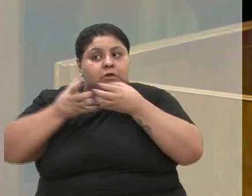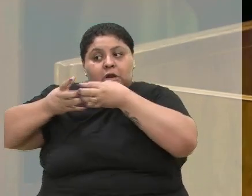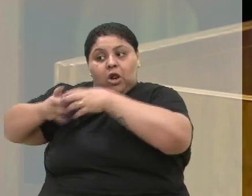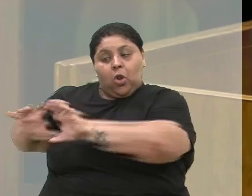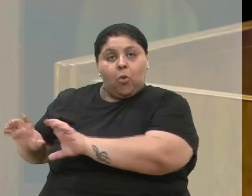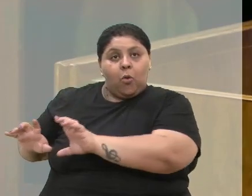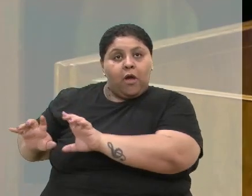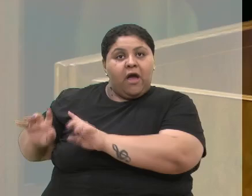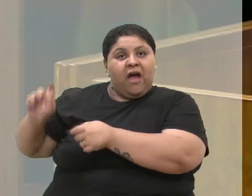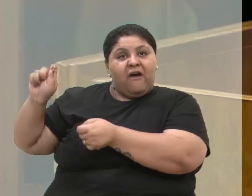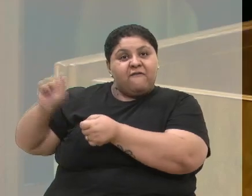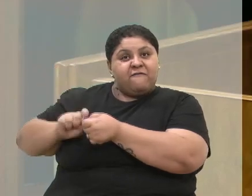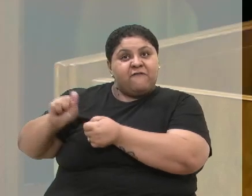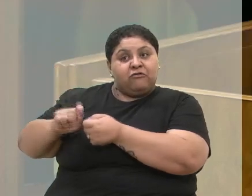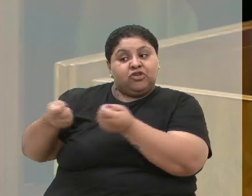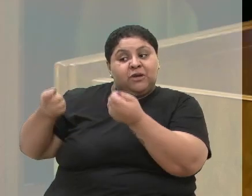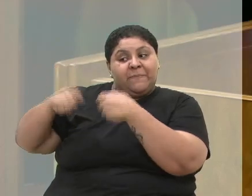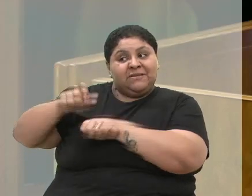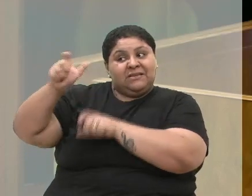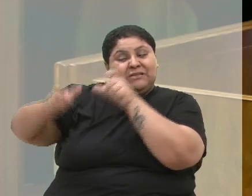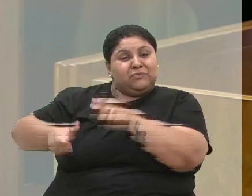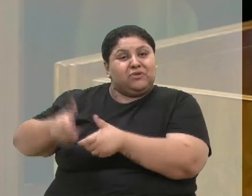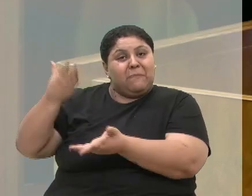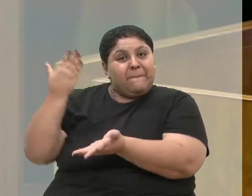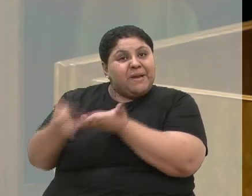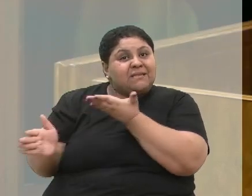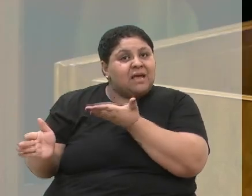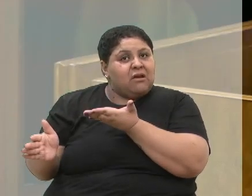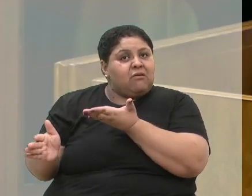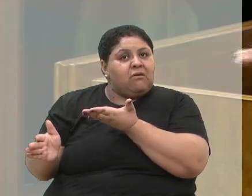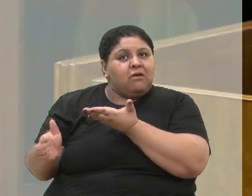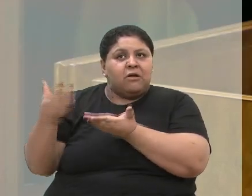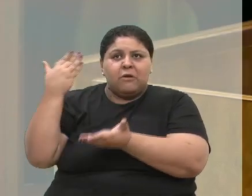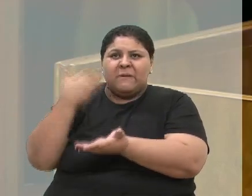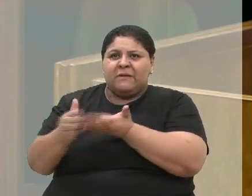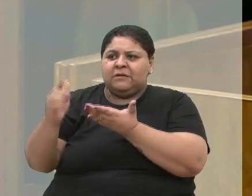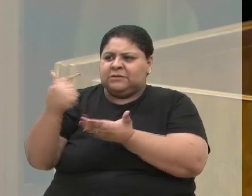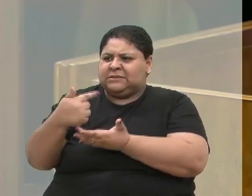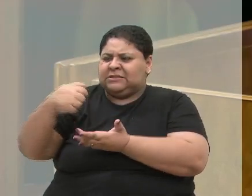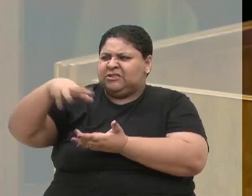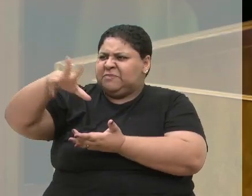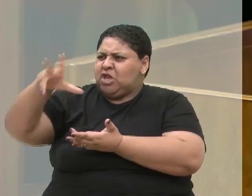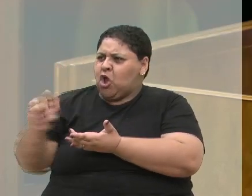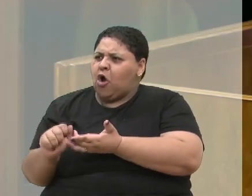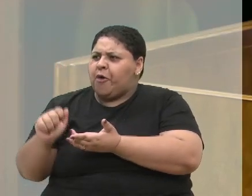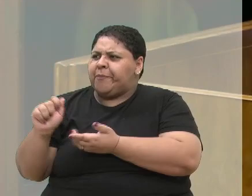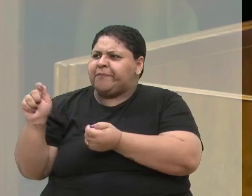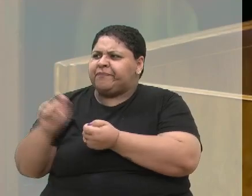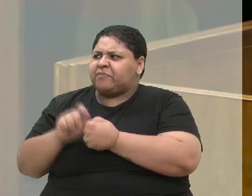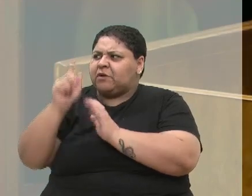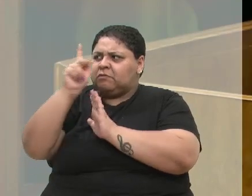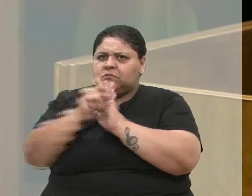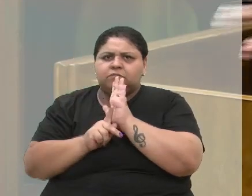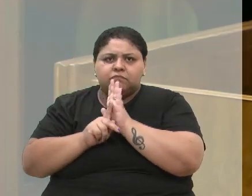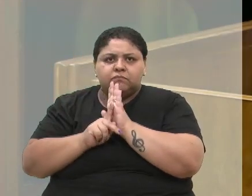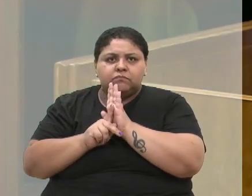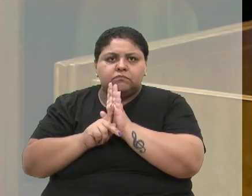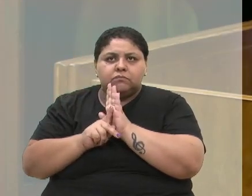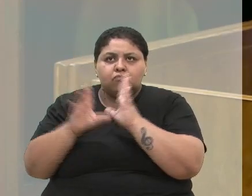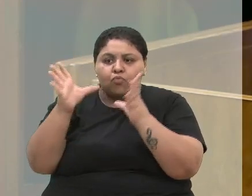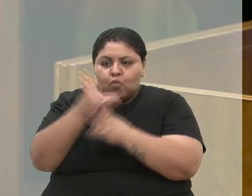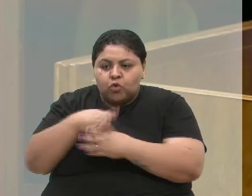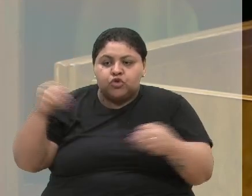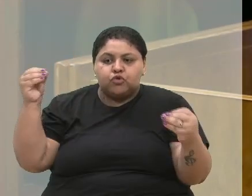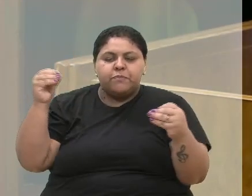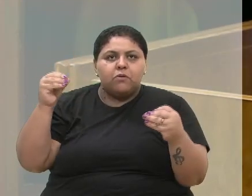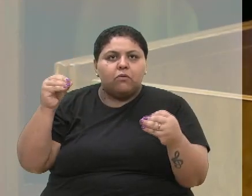competência das pessoas, que perderam. Perderam 7 milhões de reais para fazer o projeto e sumiu 200